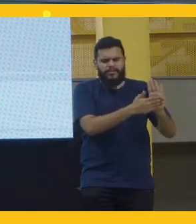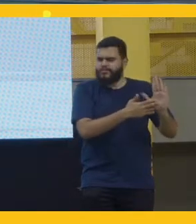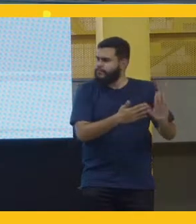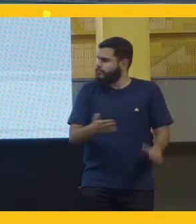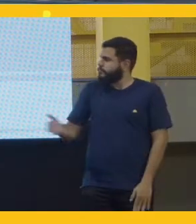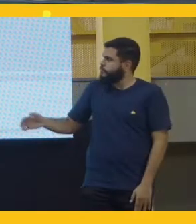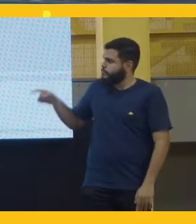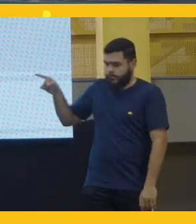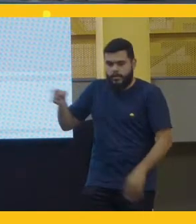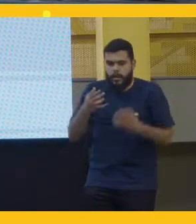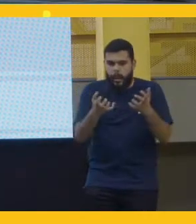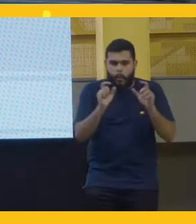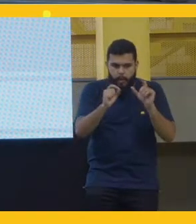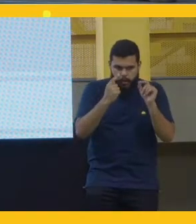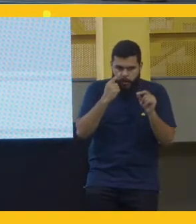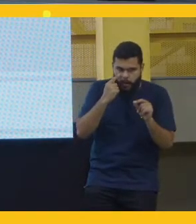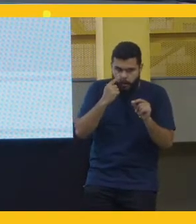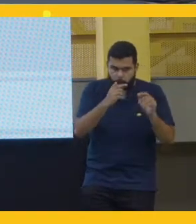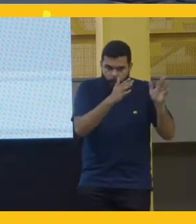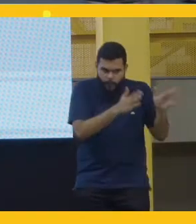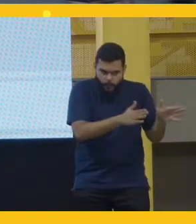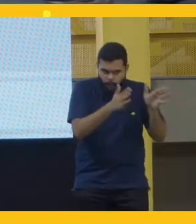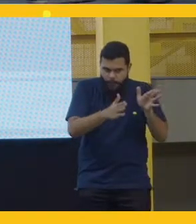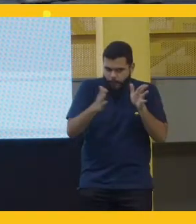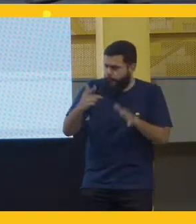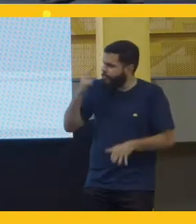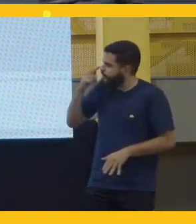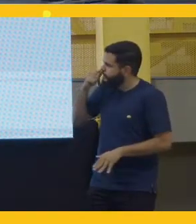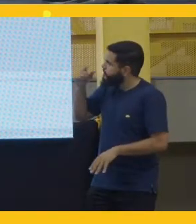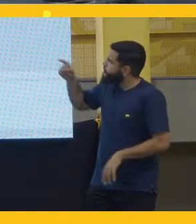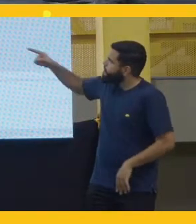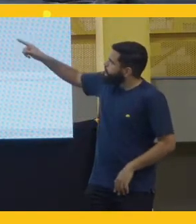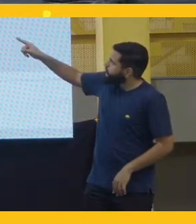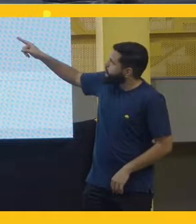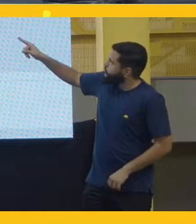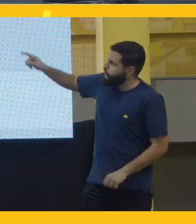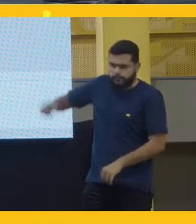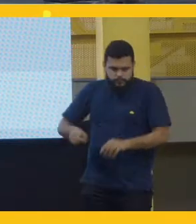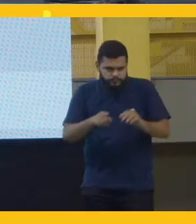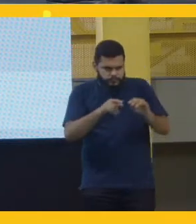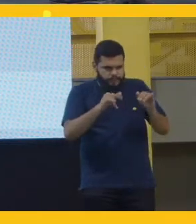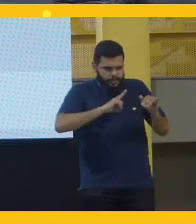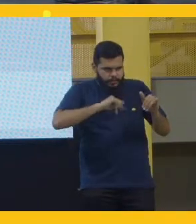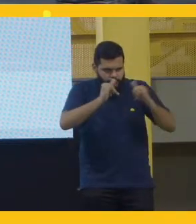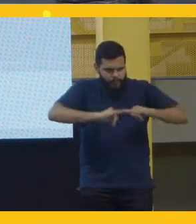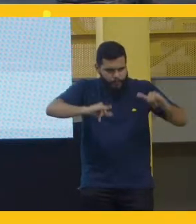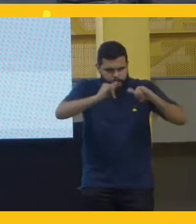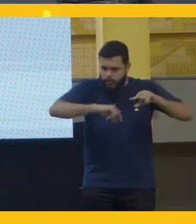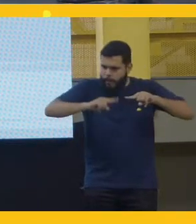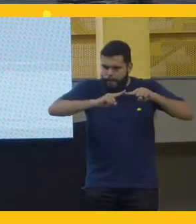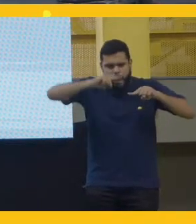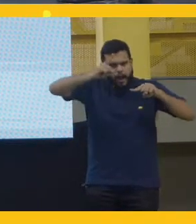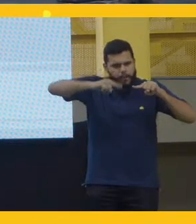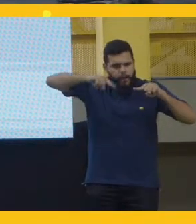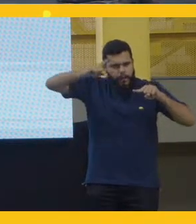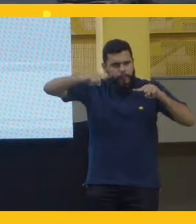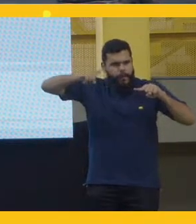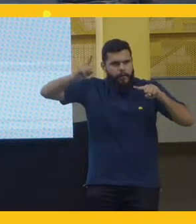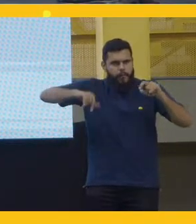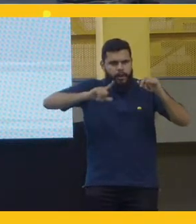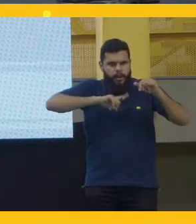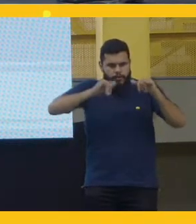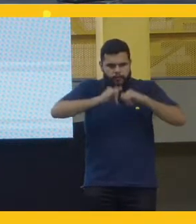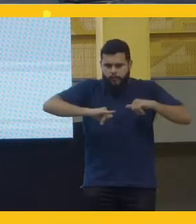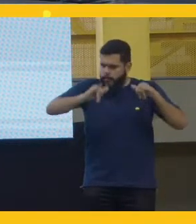Ele quer aqui, vamos para o comando da questão. De acordo com os dados da assinatura espectral, para que